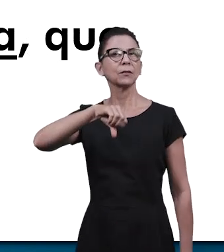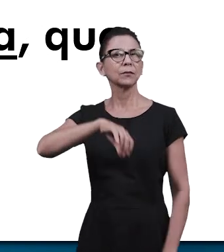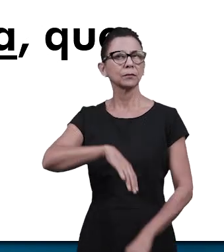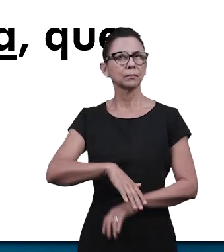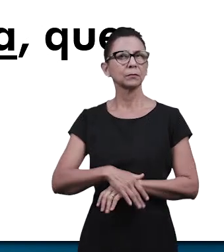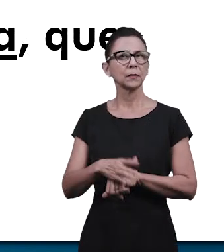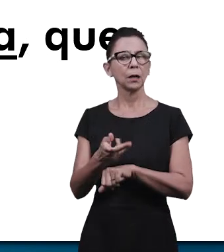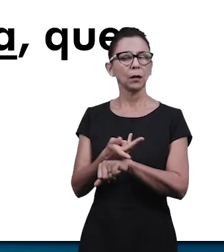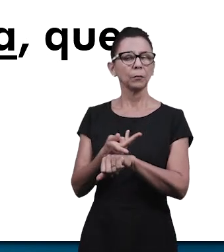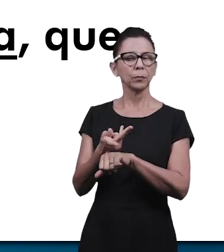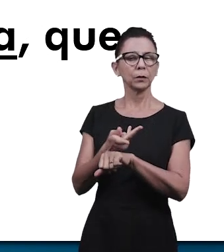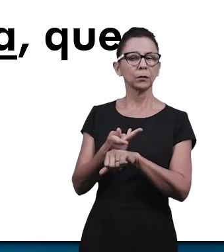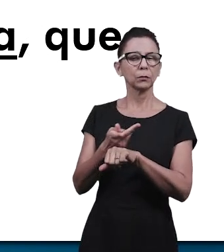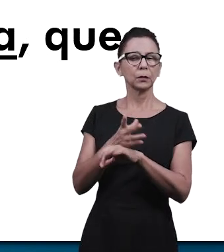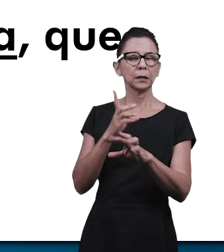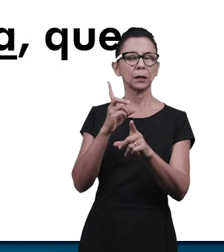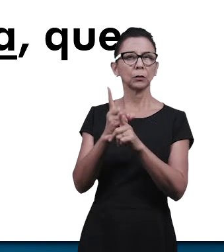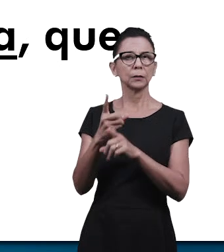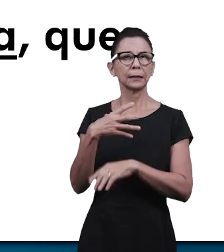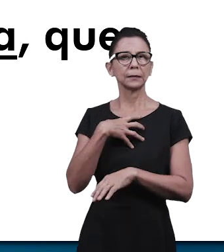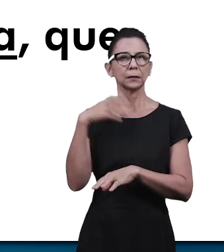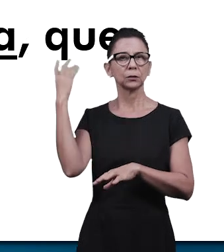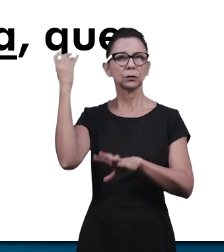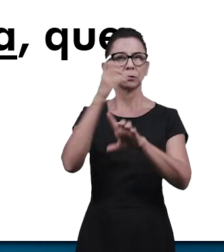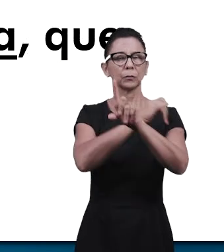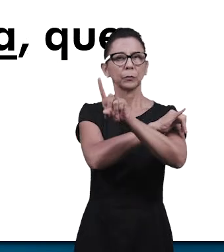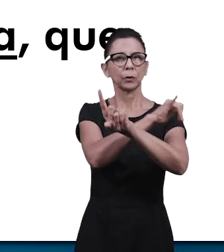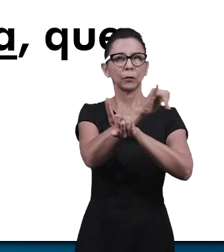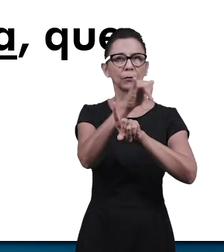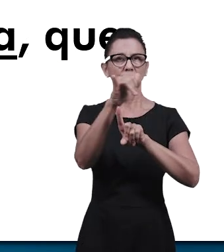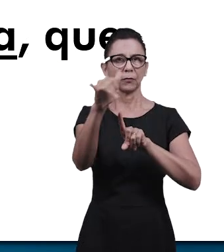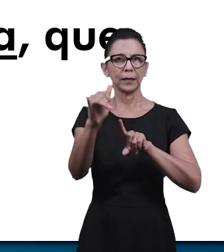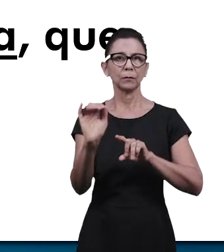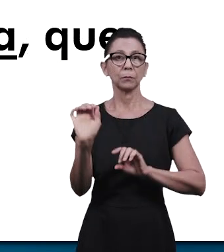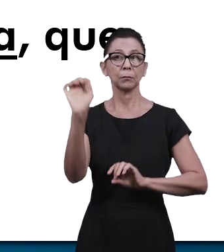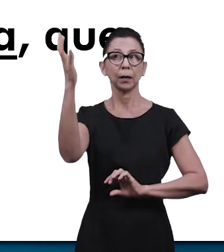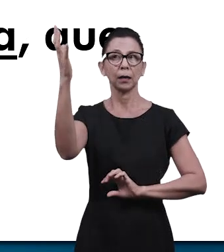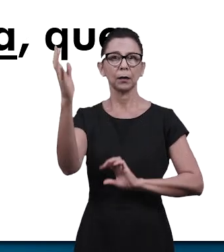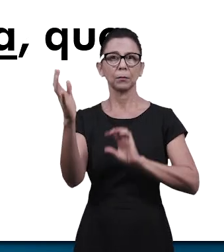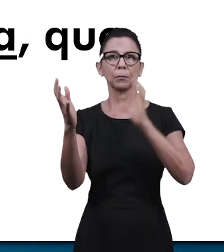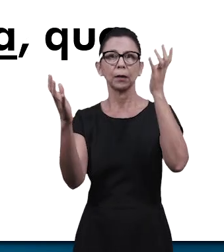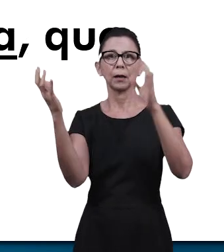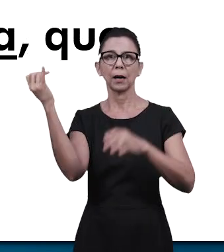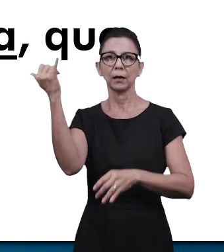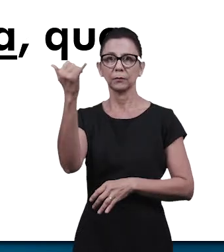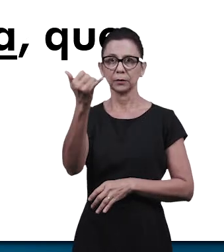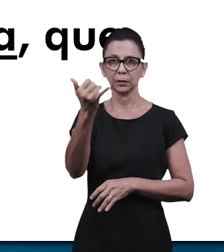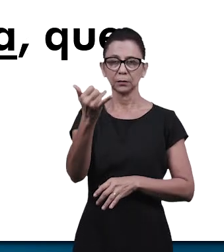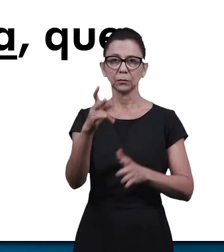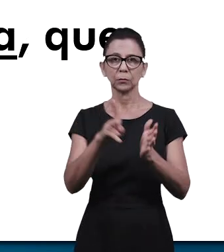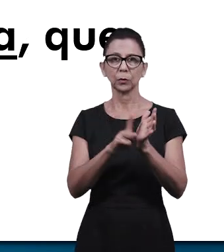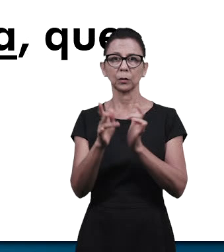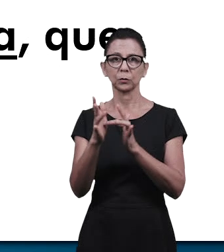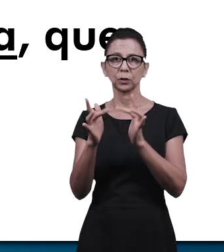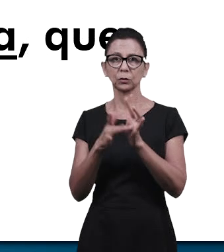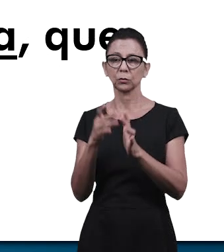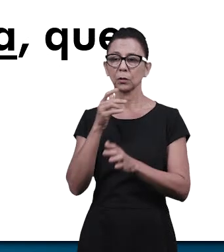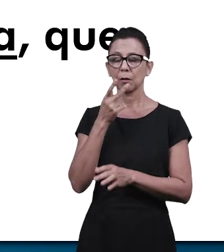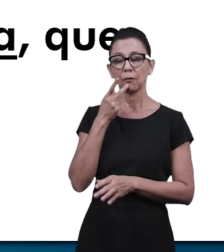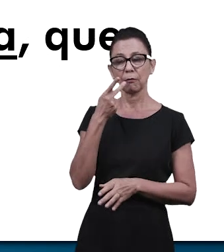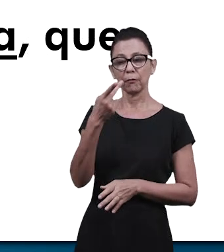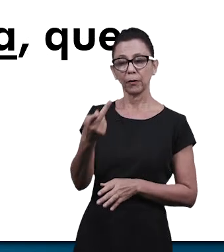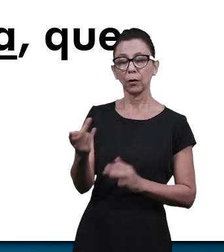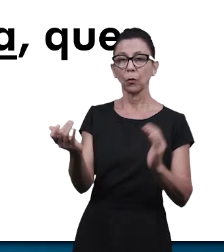9, busque encontrar o sentido profético que está nos sinais e avisos dirigidos por Jesus aos